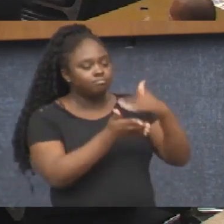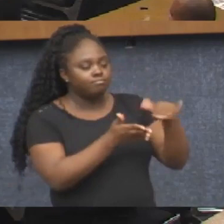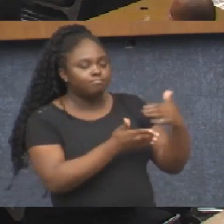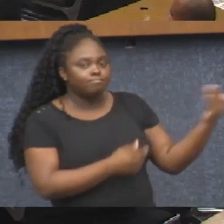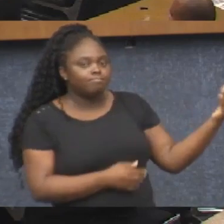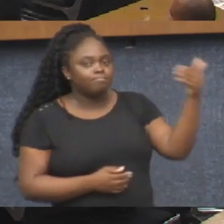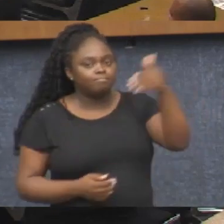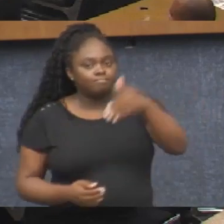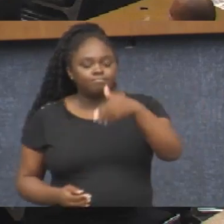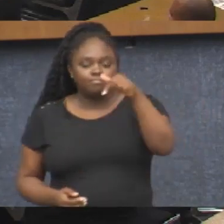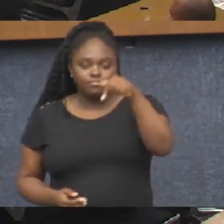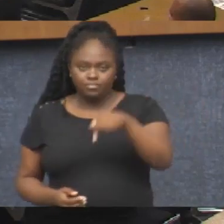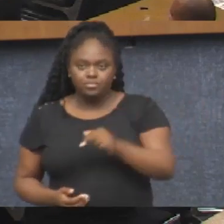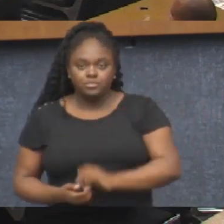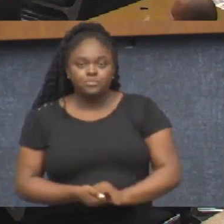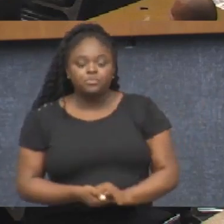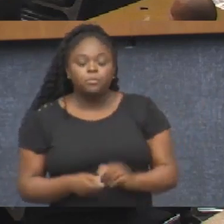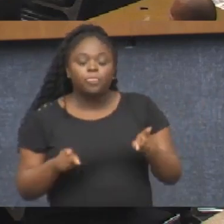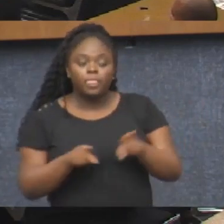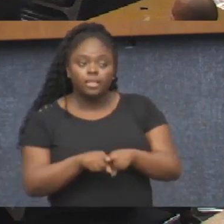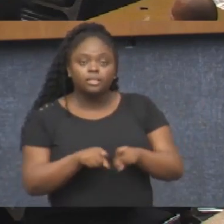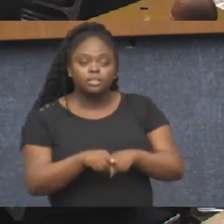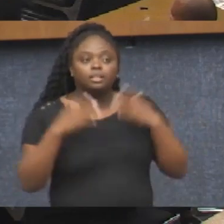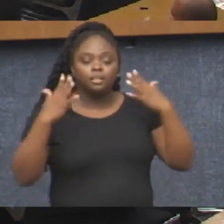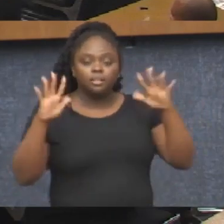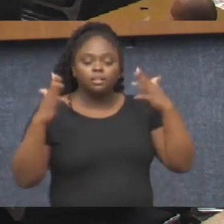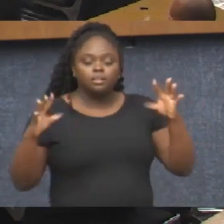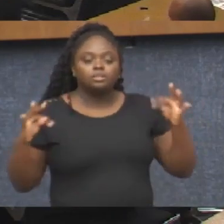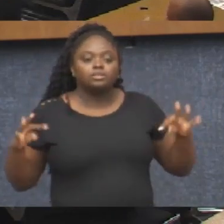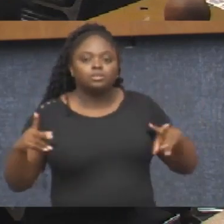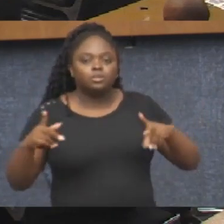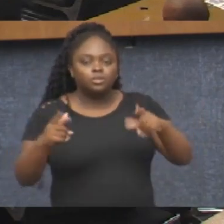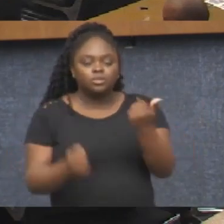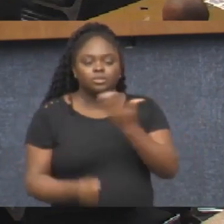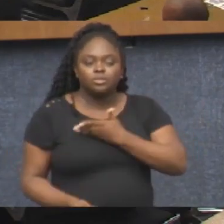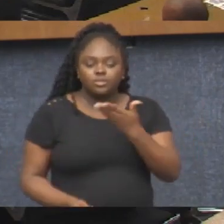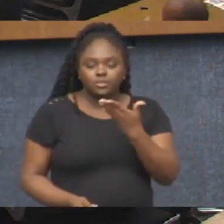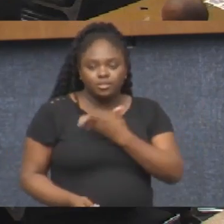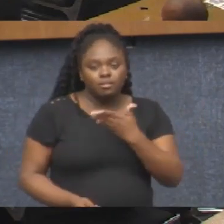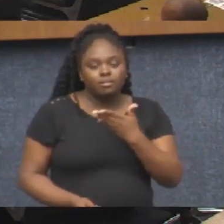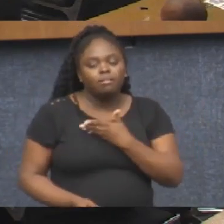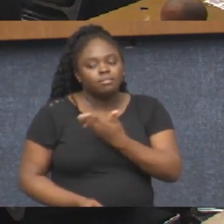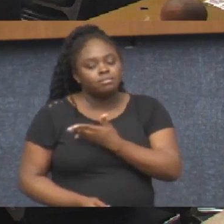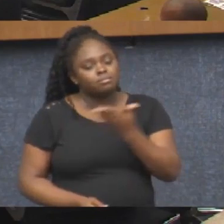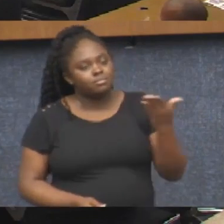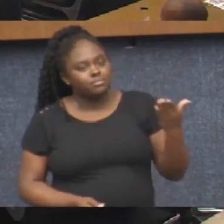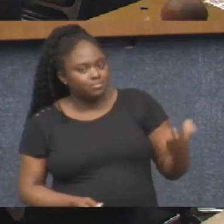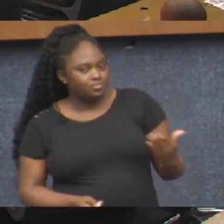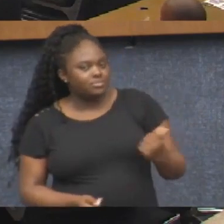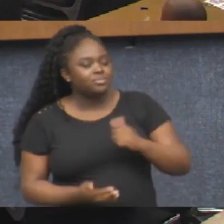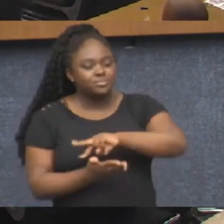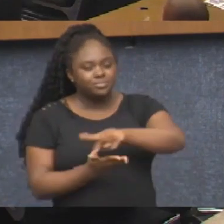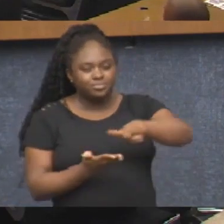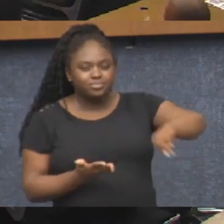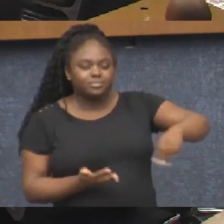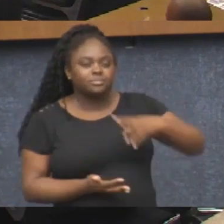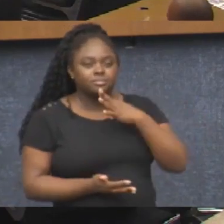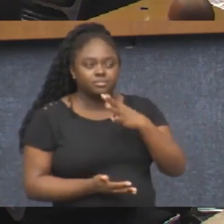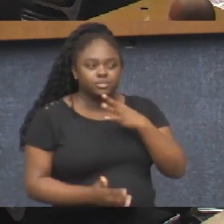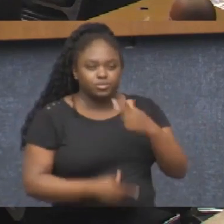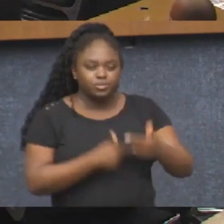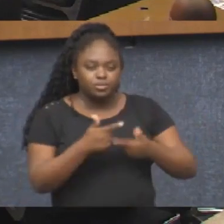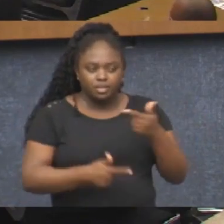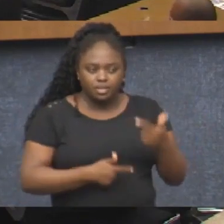vim de lá, e dar os parabéns para todos os colegas que estão na plateia, muitos aqui conheço